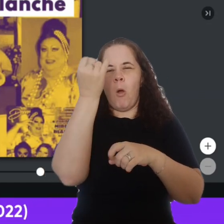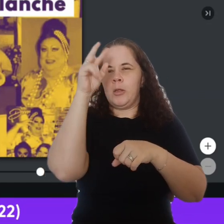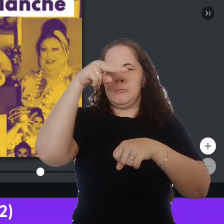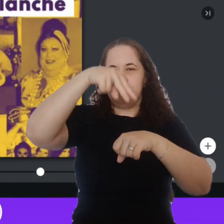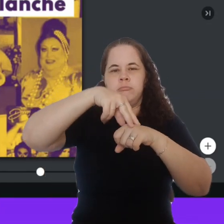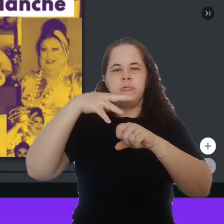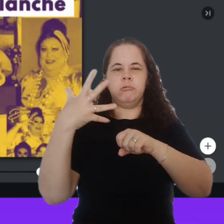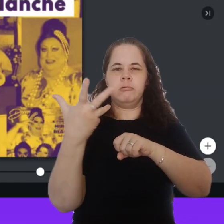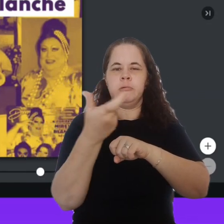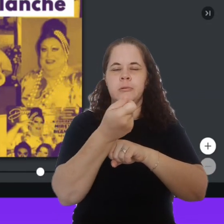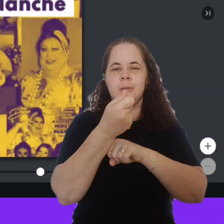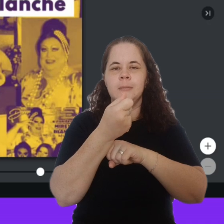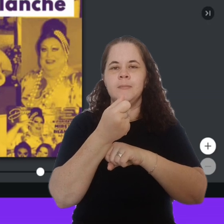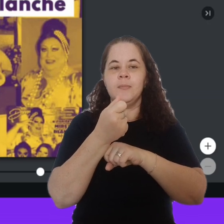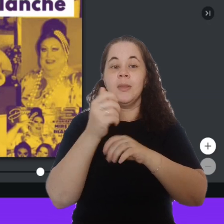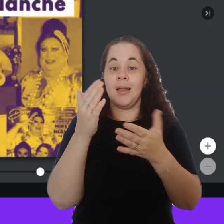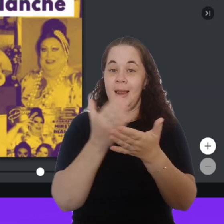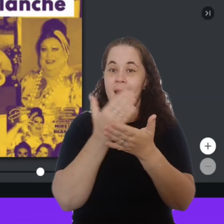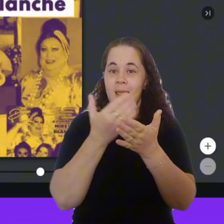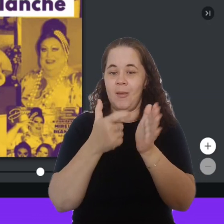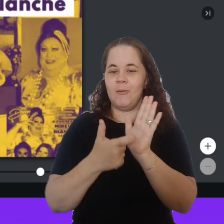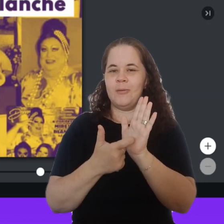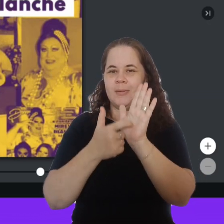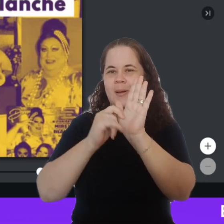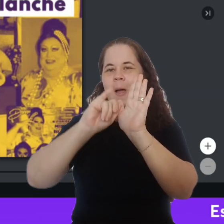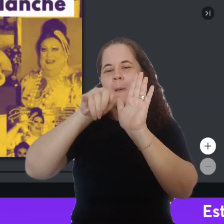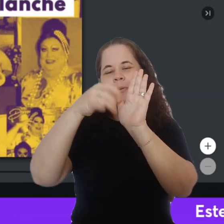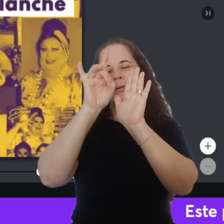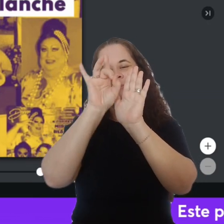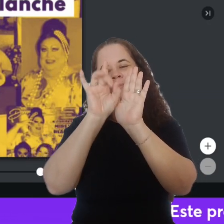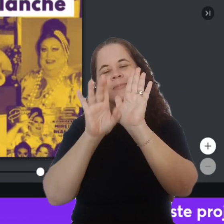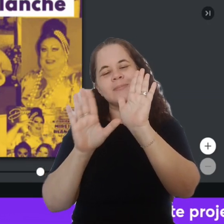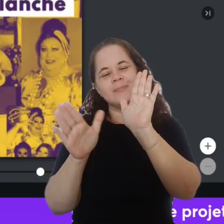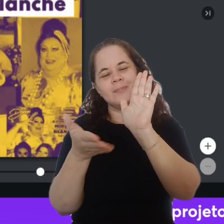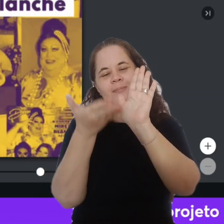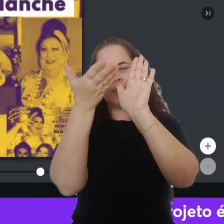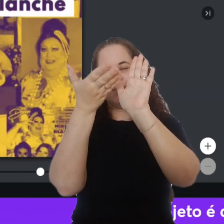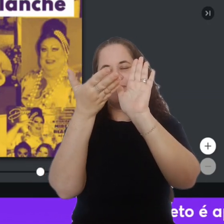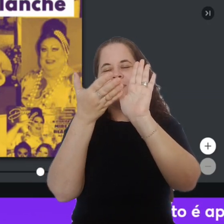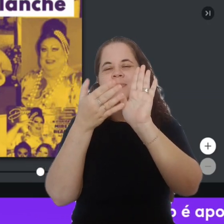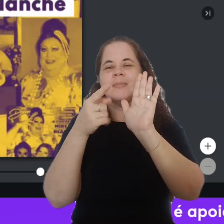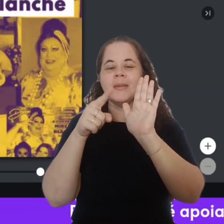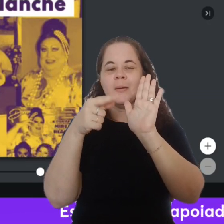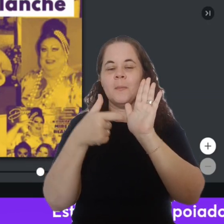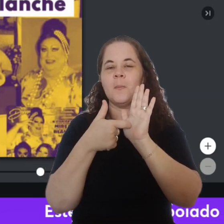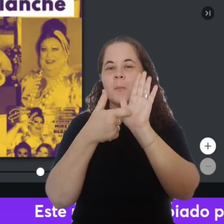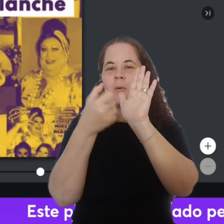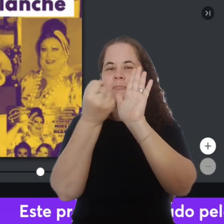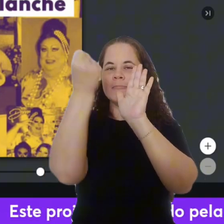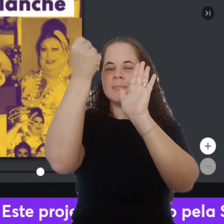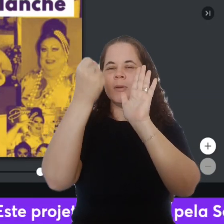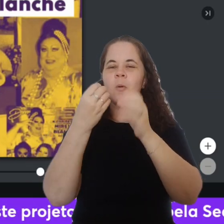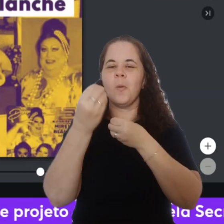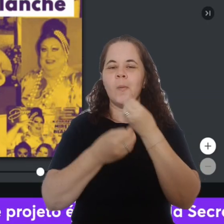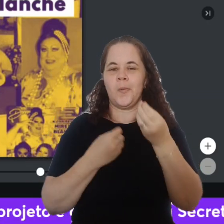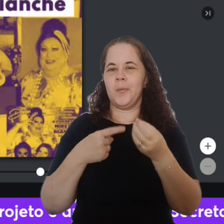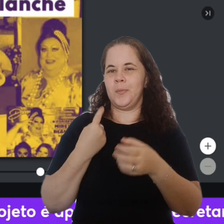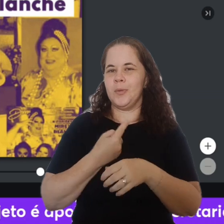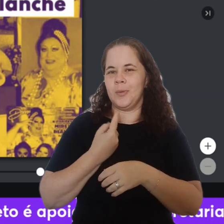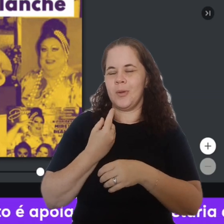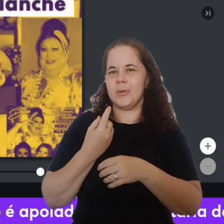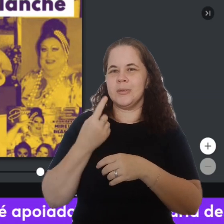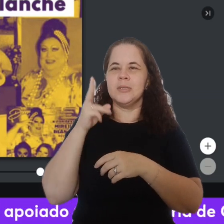faz essa homenagem à pessoa e à Condessa, como um registro do nosso universo,